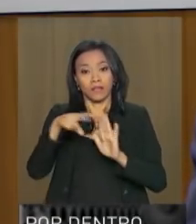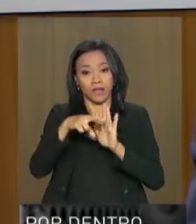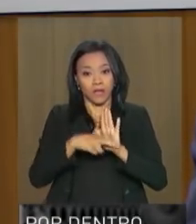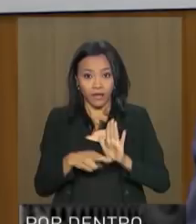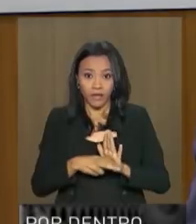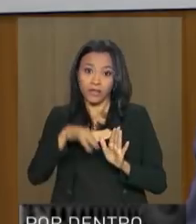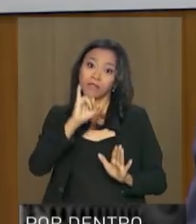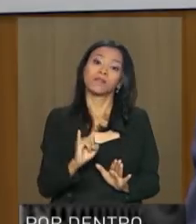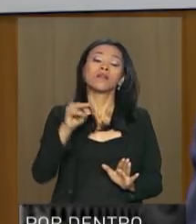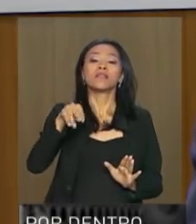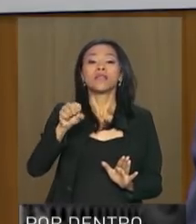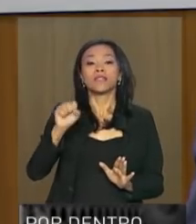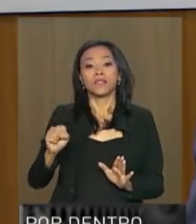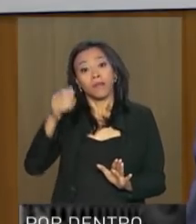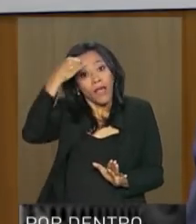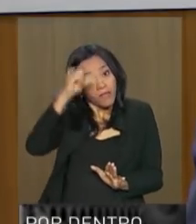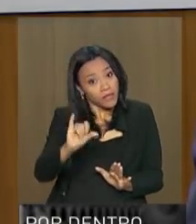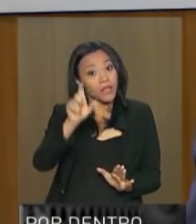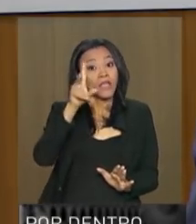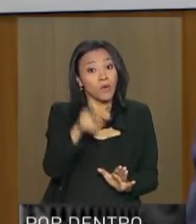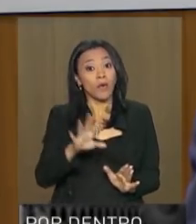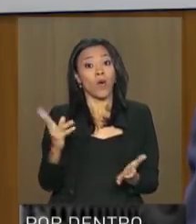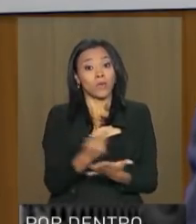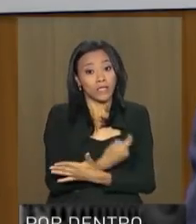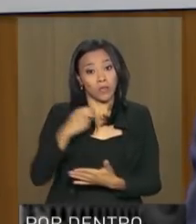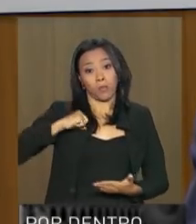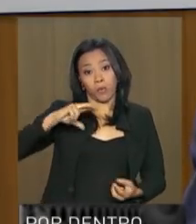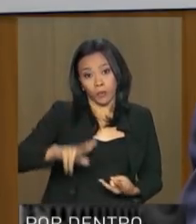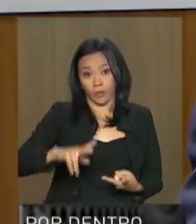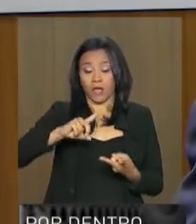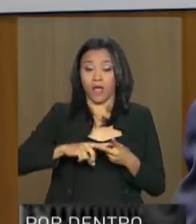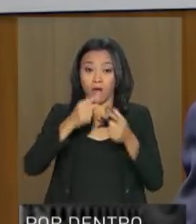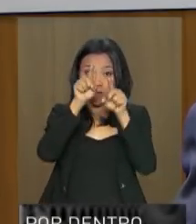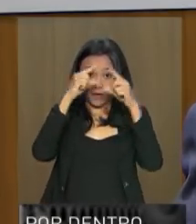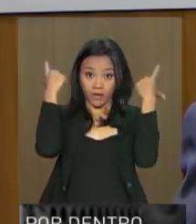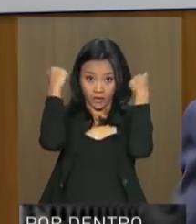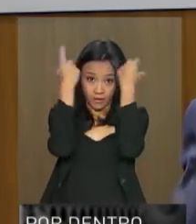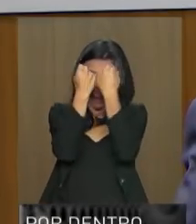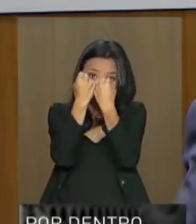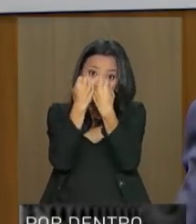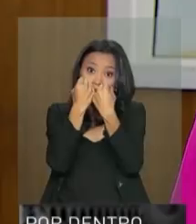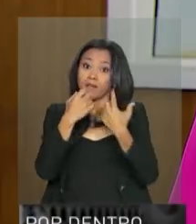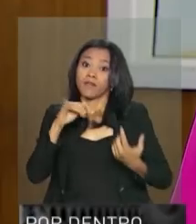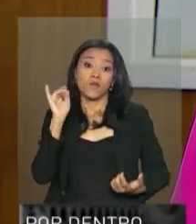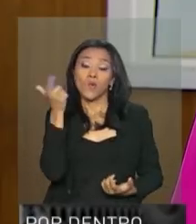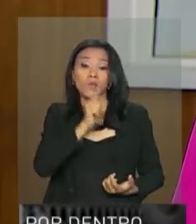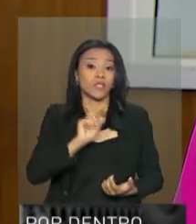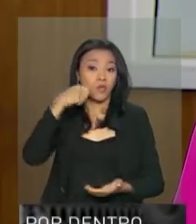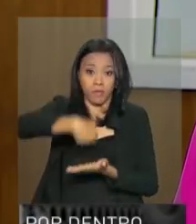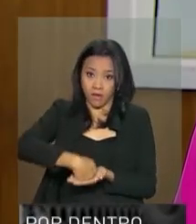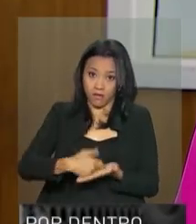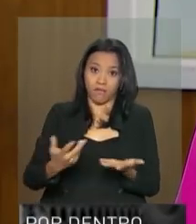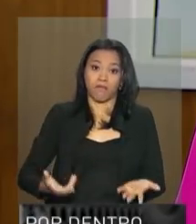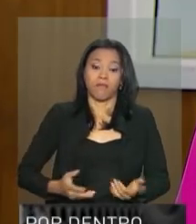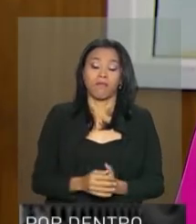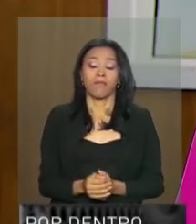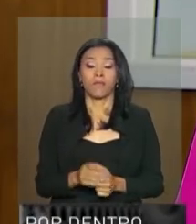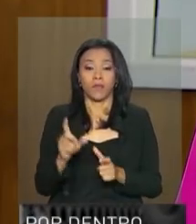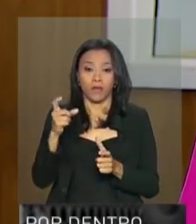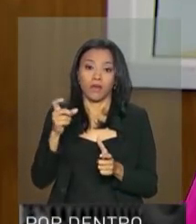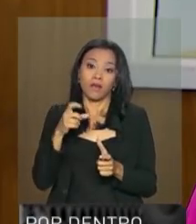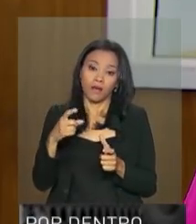que haja no Brasil situações como ocorreram, por exemplo, com Portugal e Grécia, que não puderam pagar os benefícios. Walter, tem mais alguma pergunta? Uma pergunta